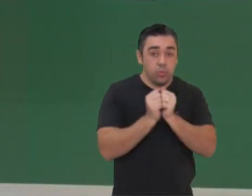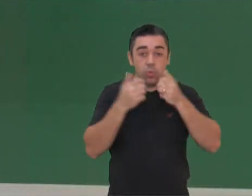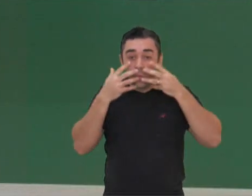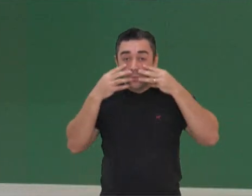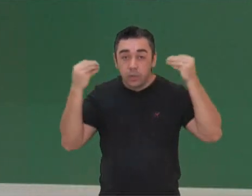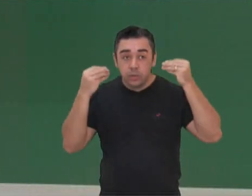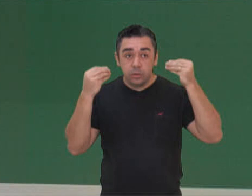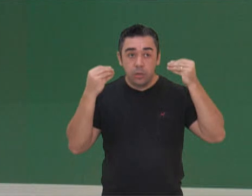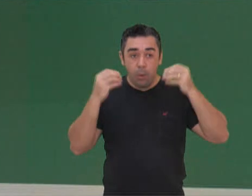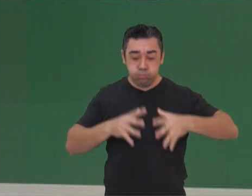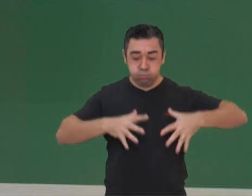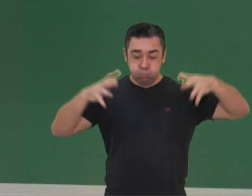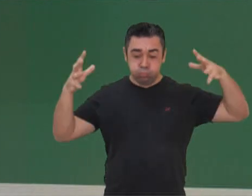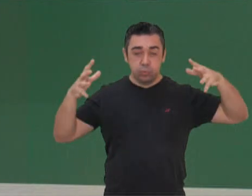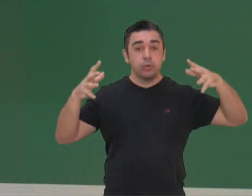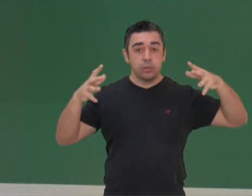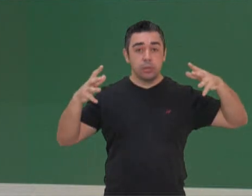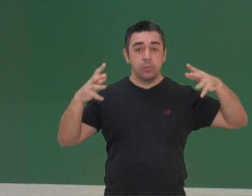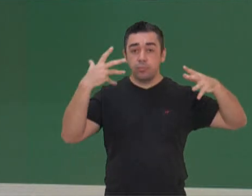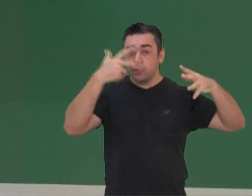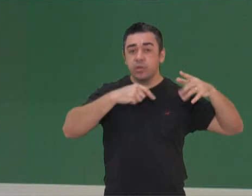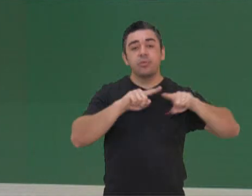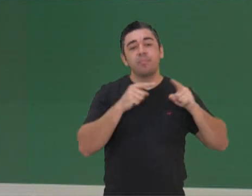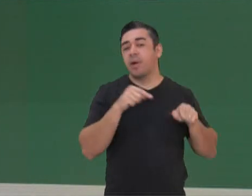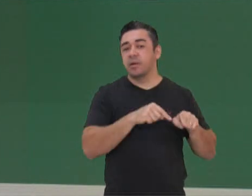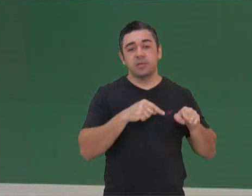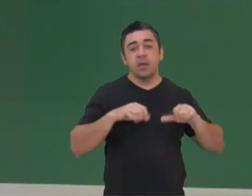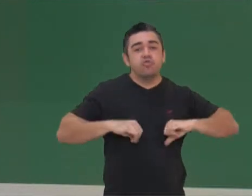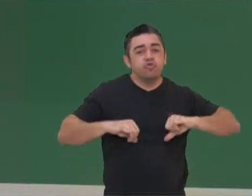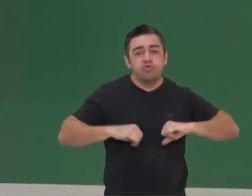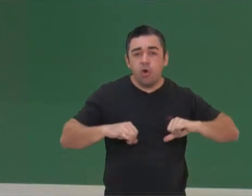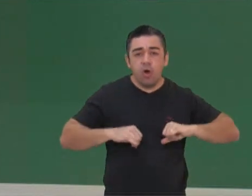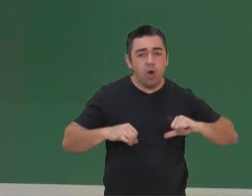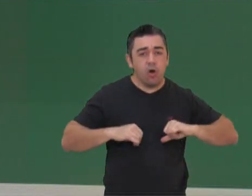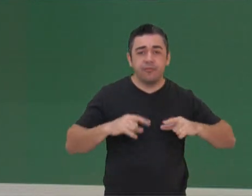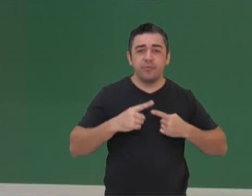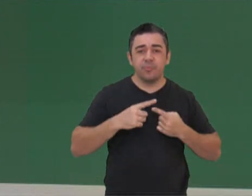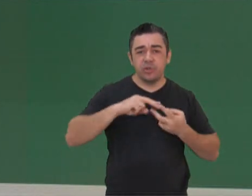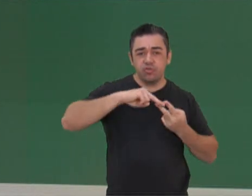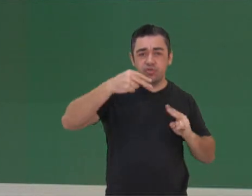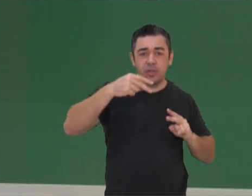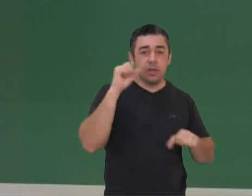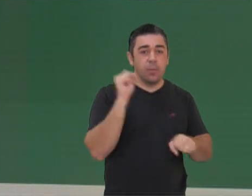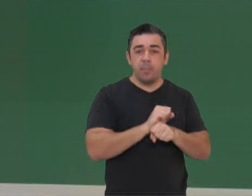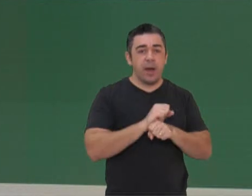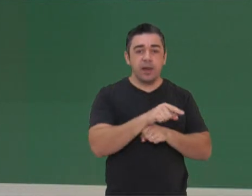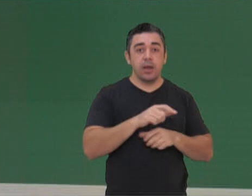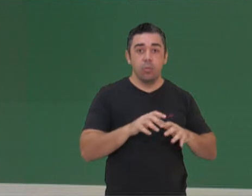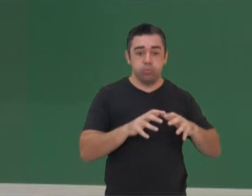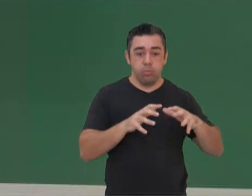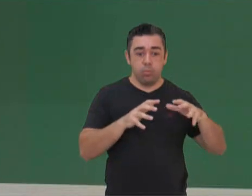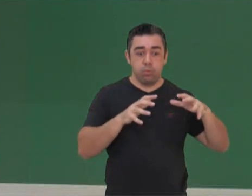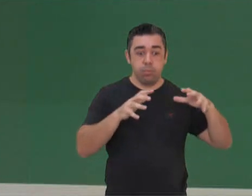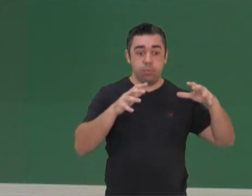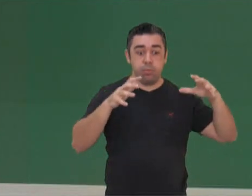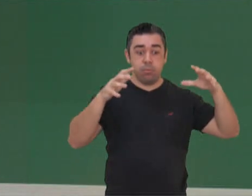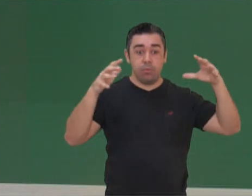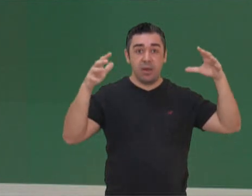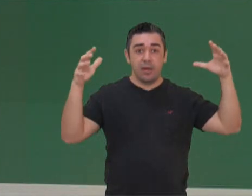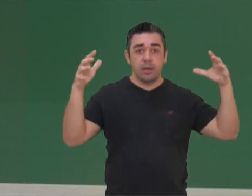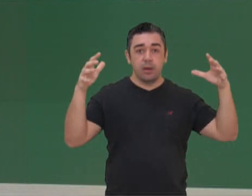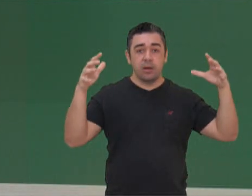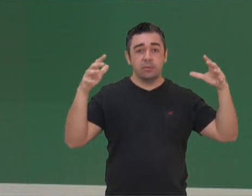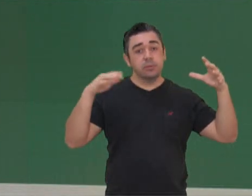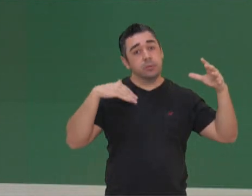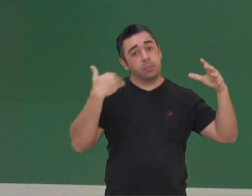esse gato grande, enorme, bonito aqui, mas que ele sofre muito, porque os genes que mandam ele parar de crescer não funcionam. Então, o animal vai crescendo, crescendo